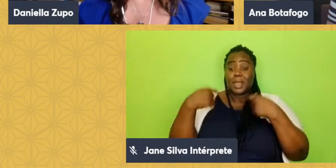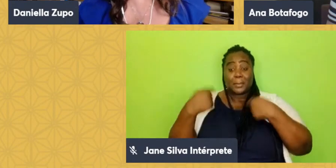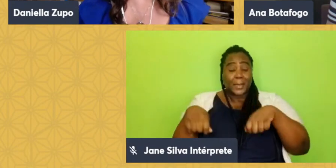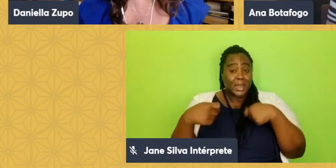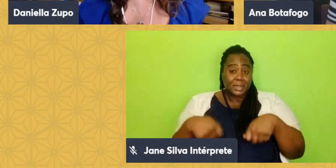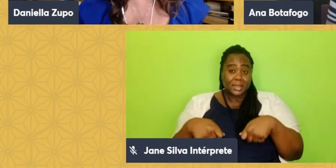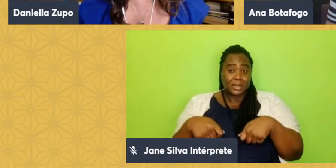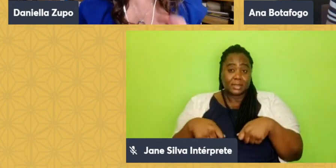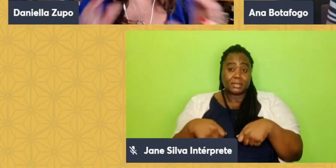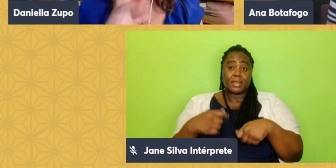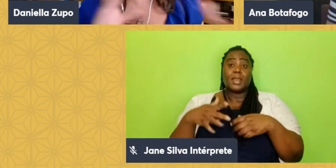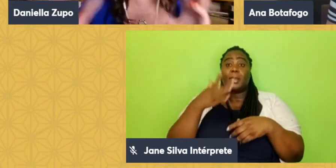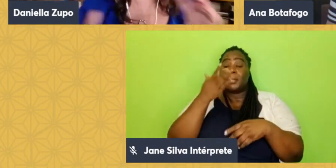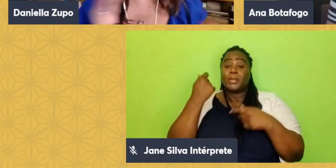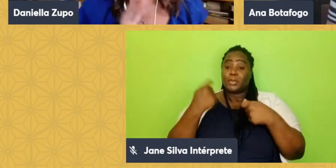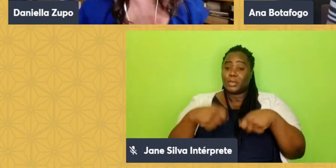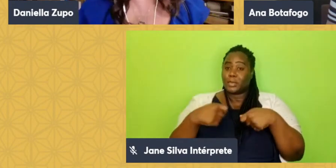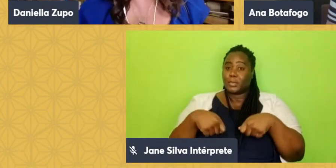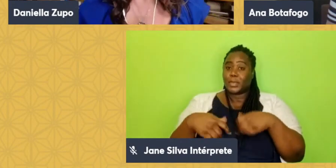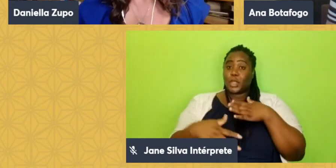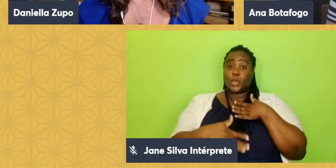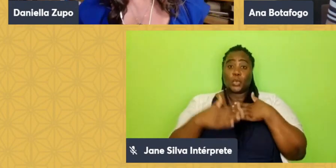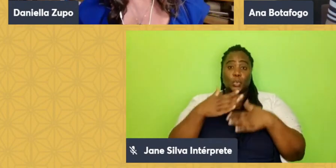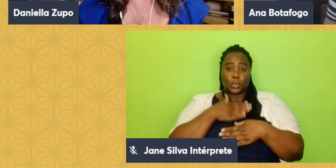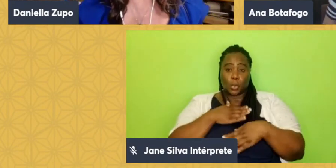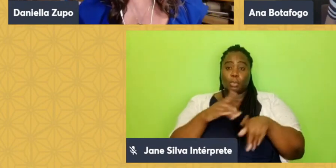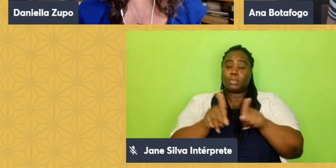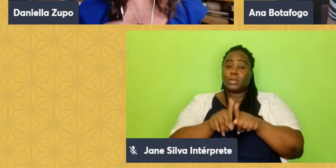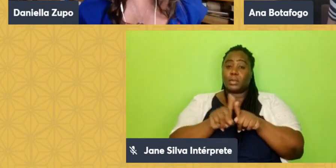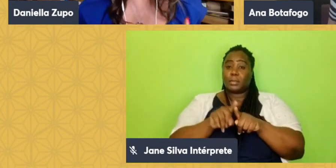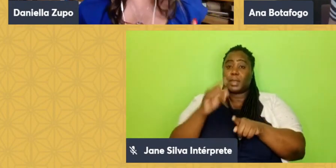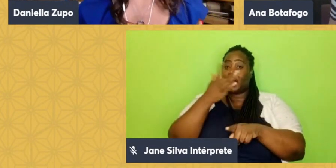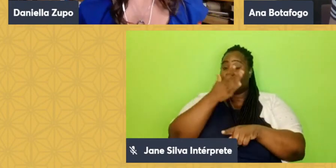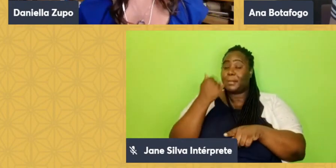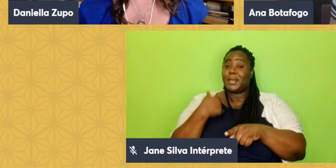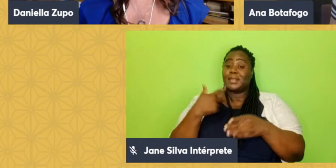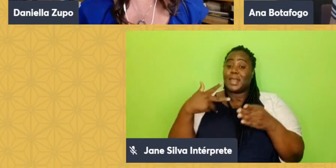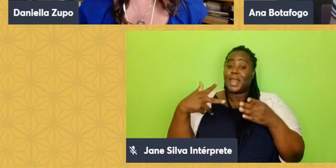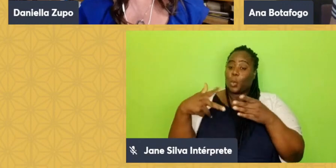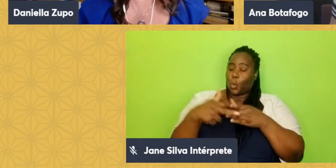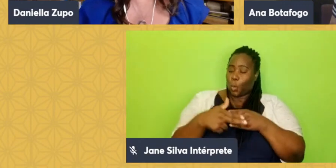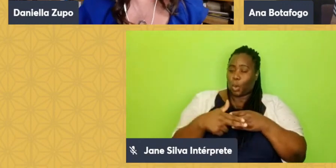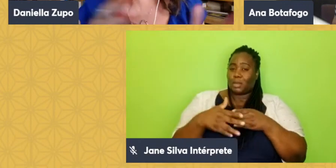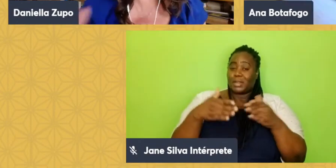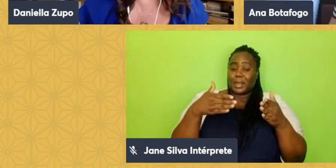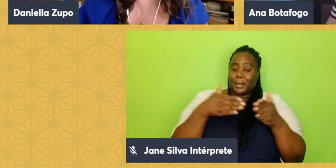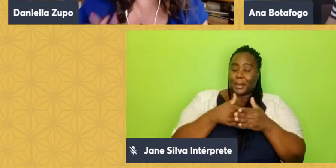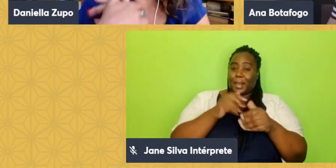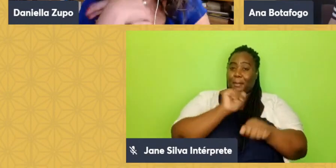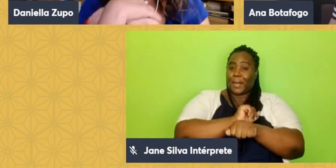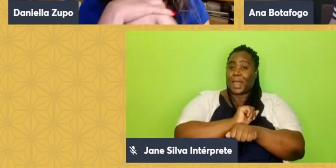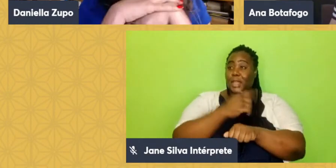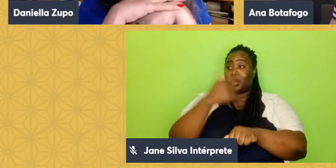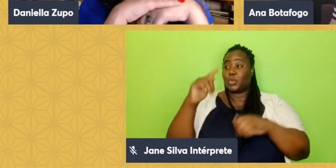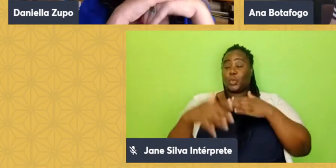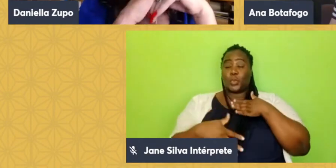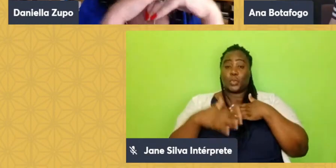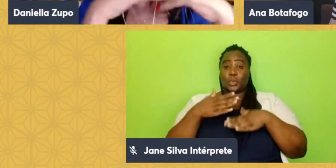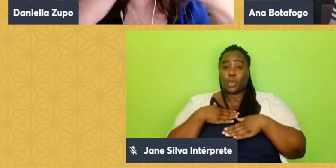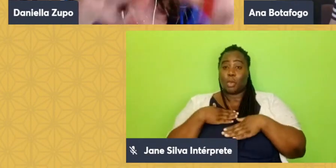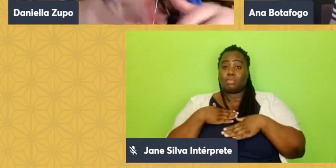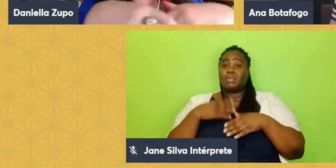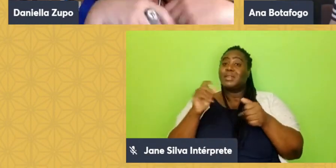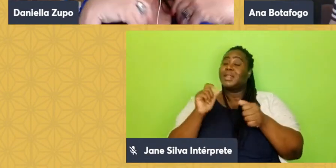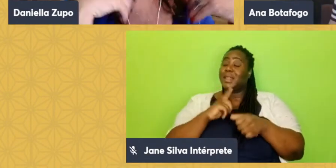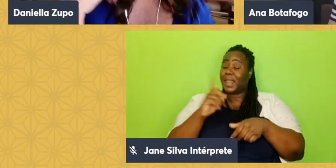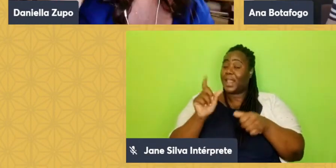necessário e para quem dos corpos né e para quem essa interrupção da relação com outros corpos né tenho